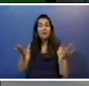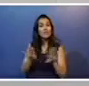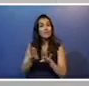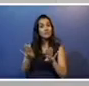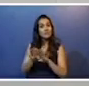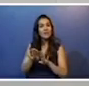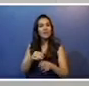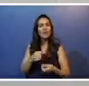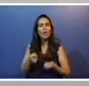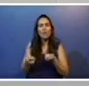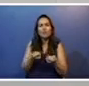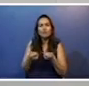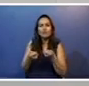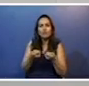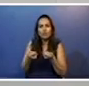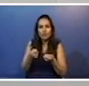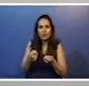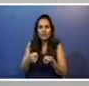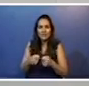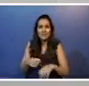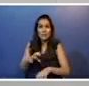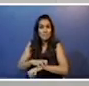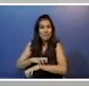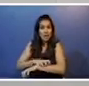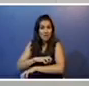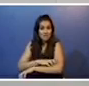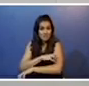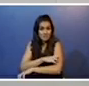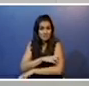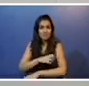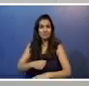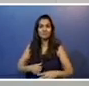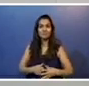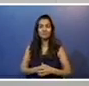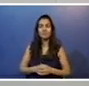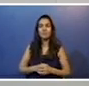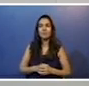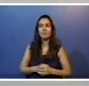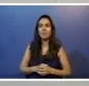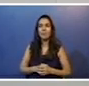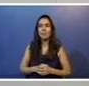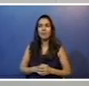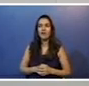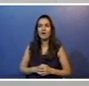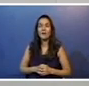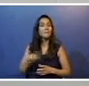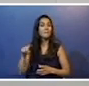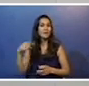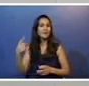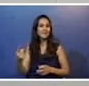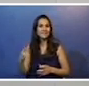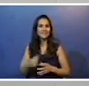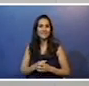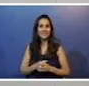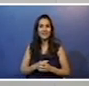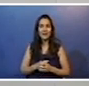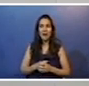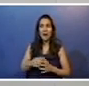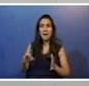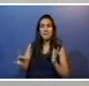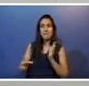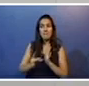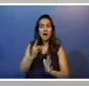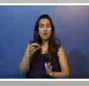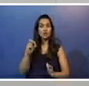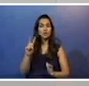destes parasitas. Ok? Então, vamos lá, continuando. Página